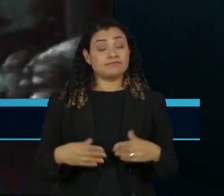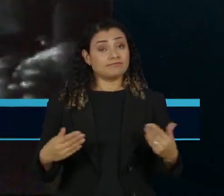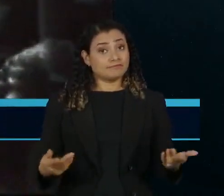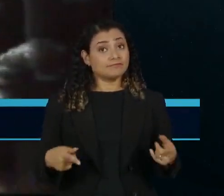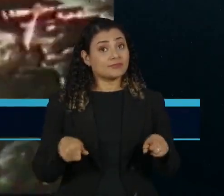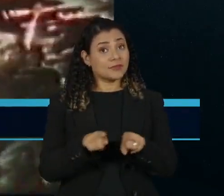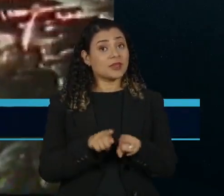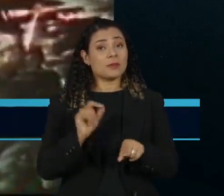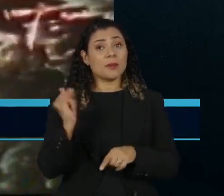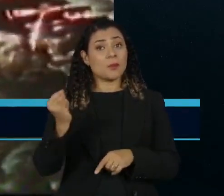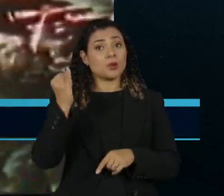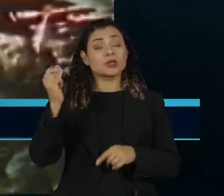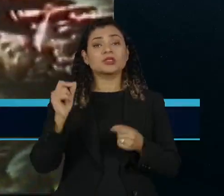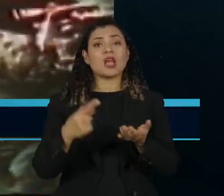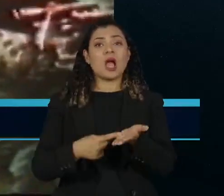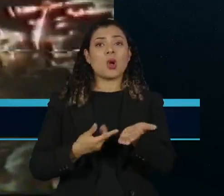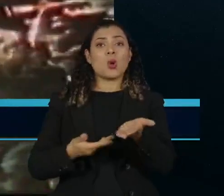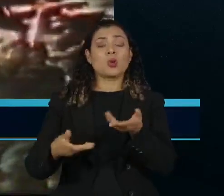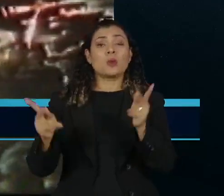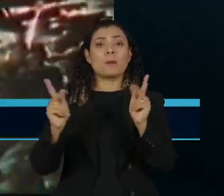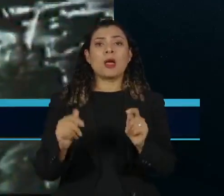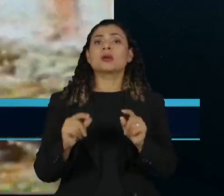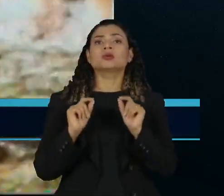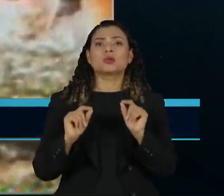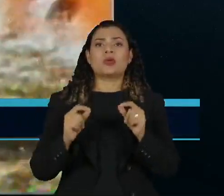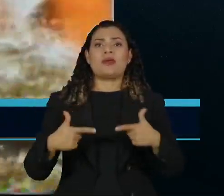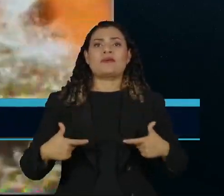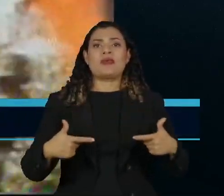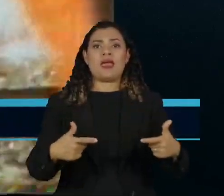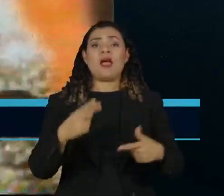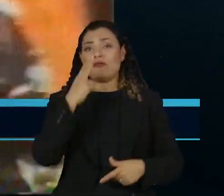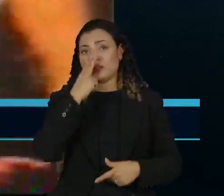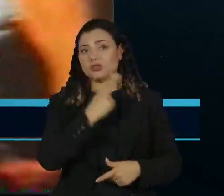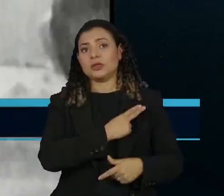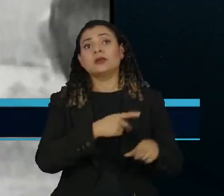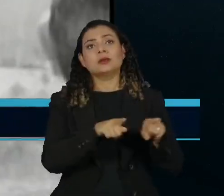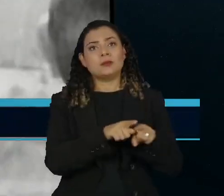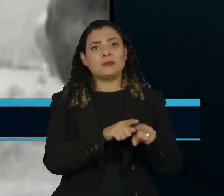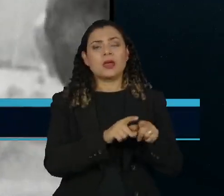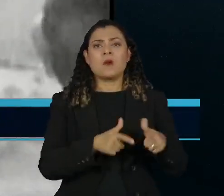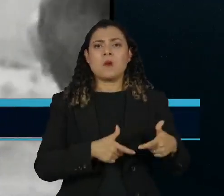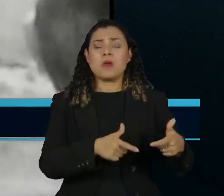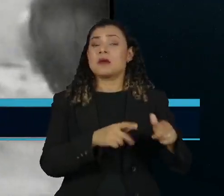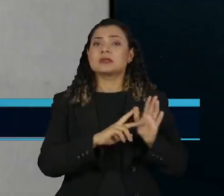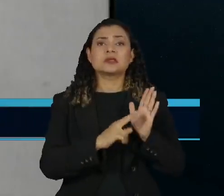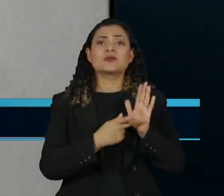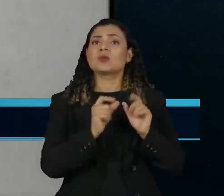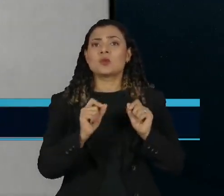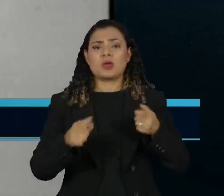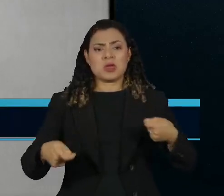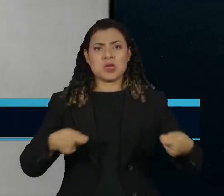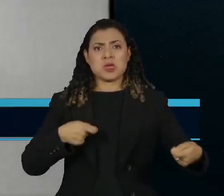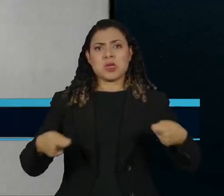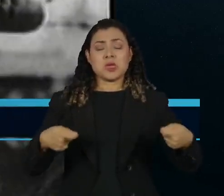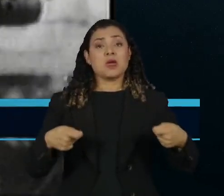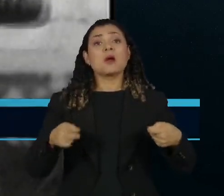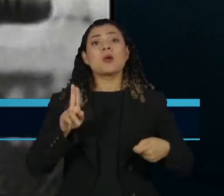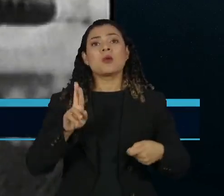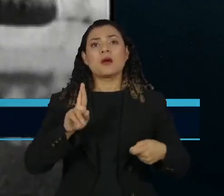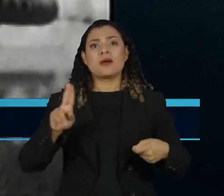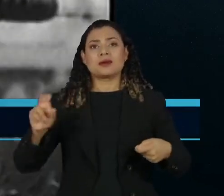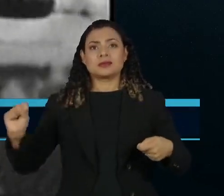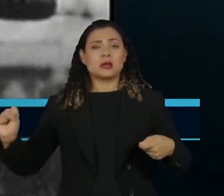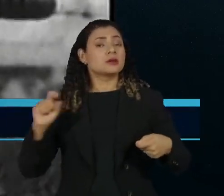Kissinger também foi fundamental nos acordos de paz que puseram fim à Guerra do Vietnã. O conflito foi um símbolo de que a rivalidade com a União Soviética